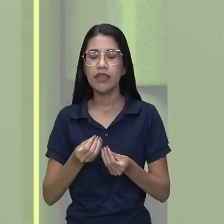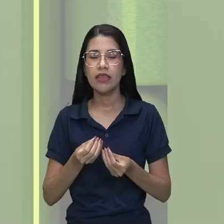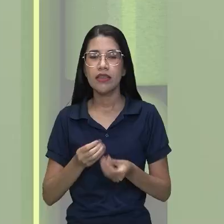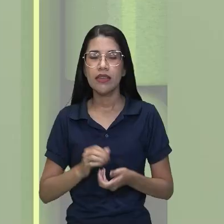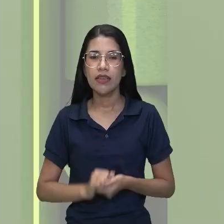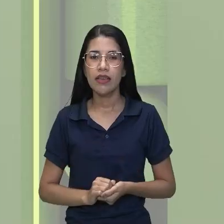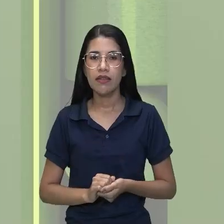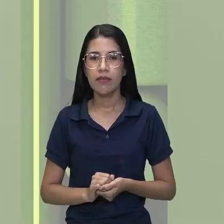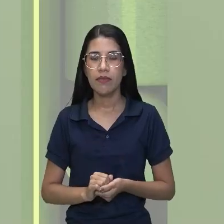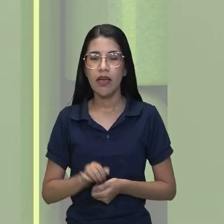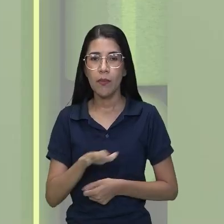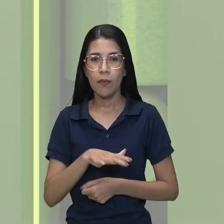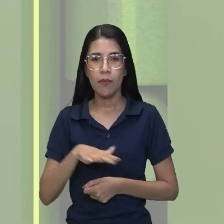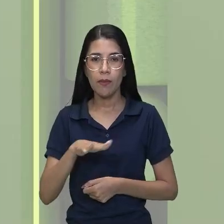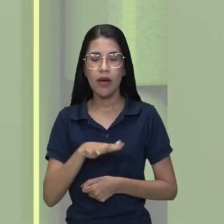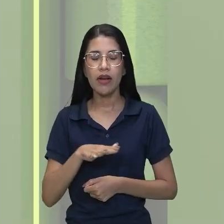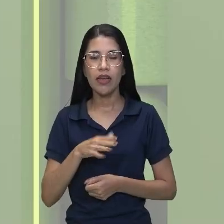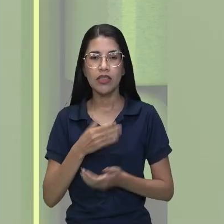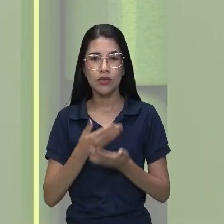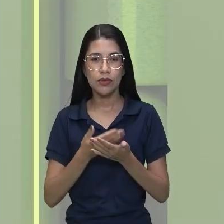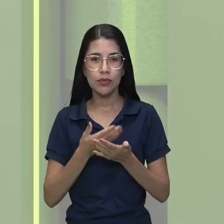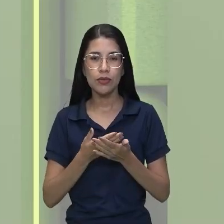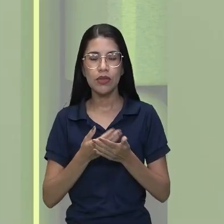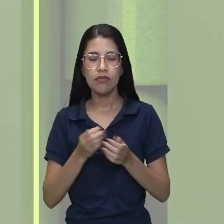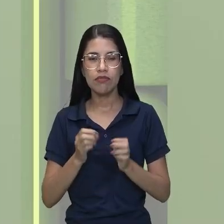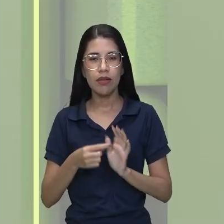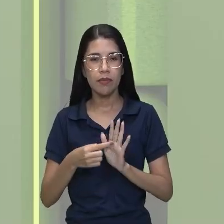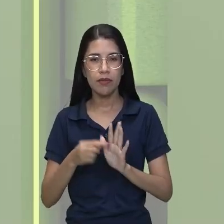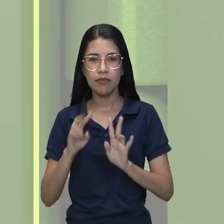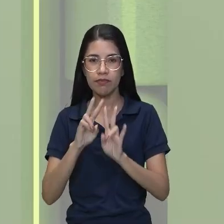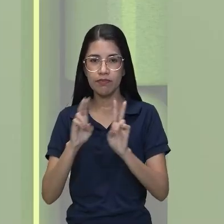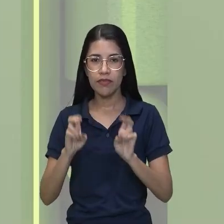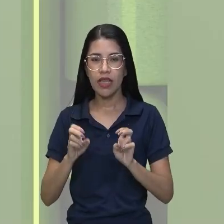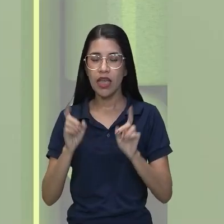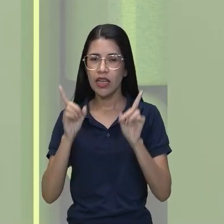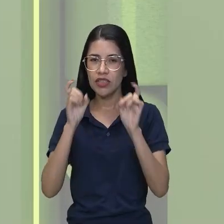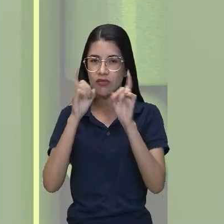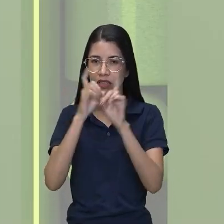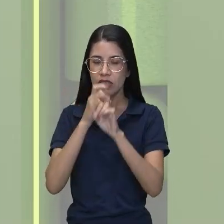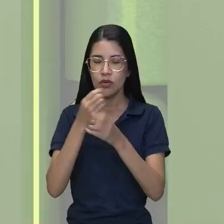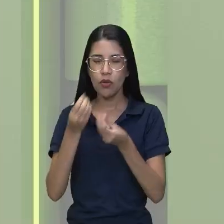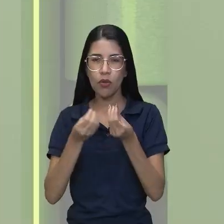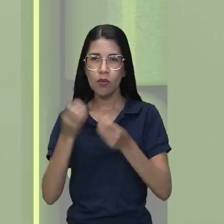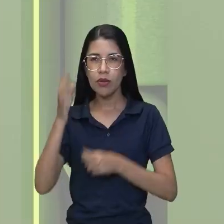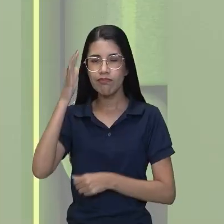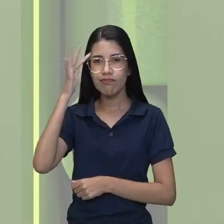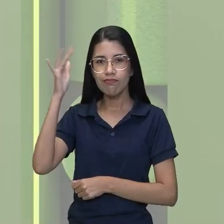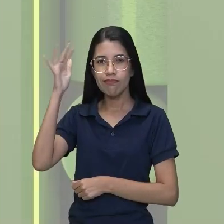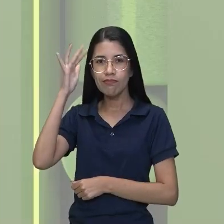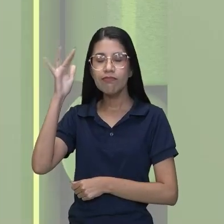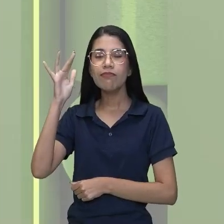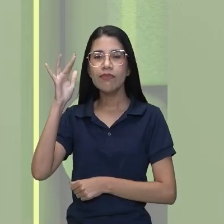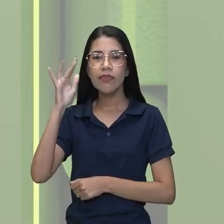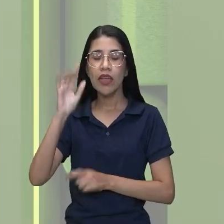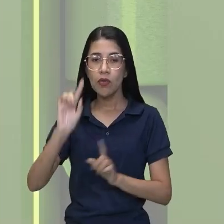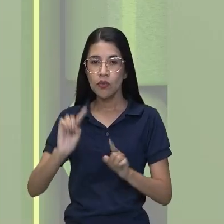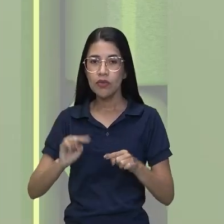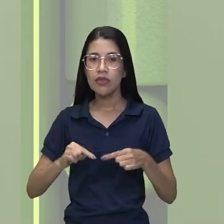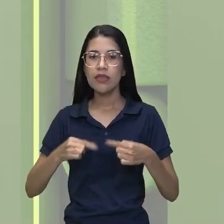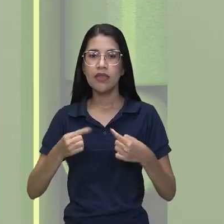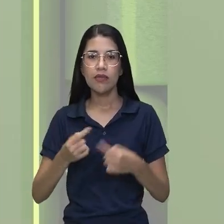muita coisa do que nós estamos falando aqui é difícil de imaginar, é desafiador,